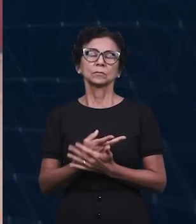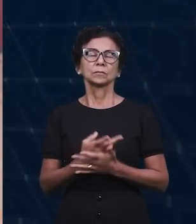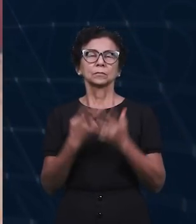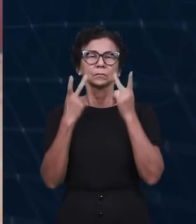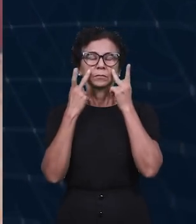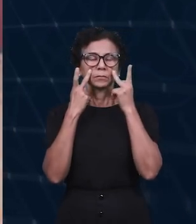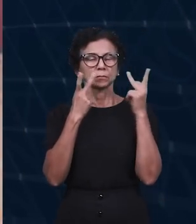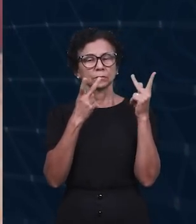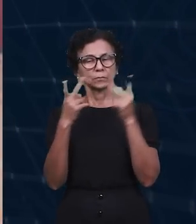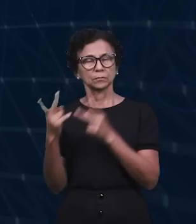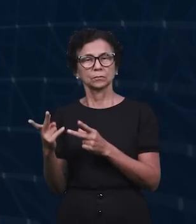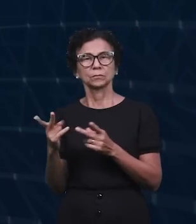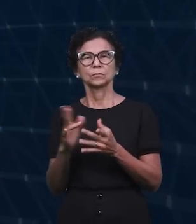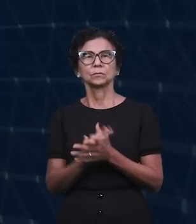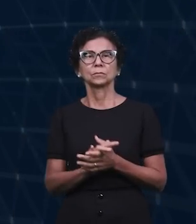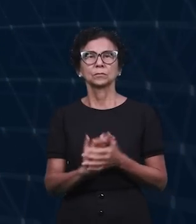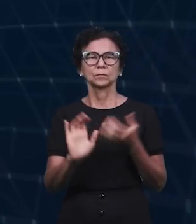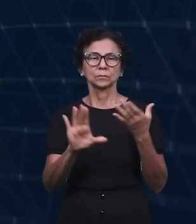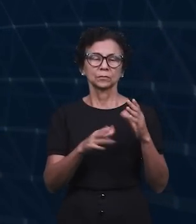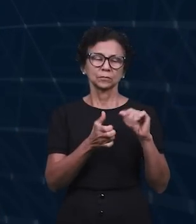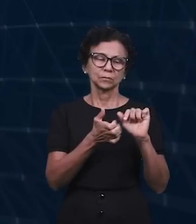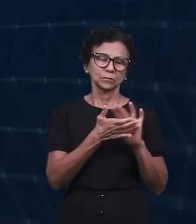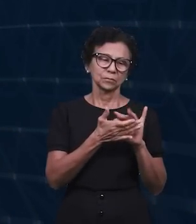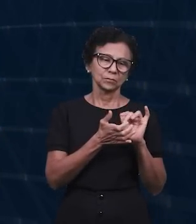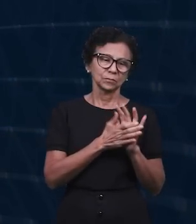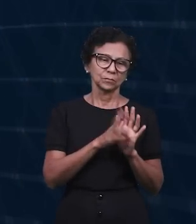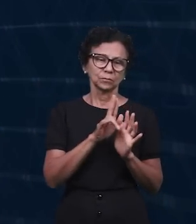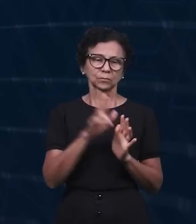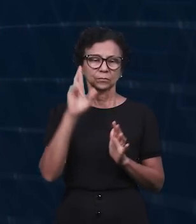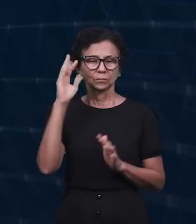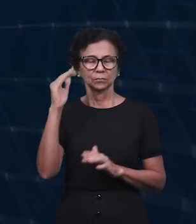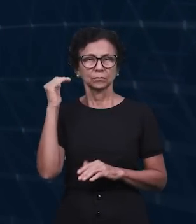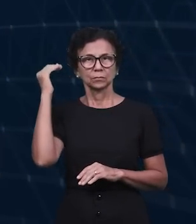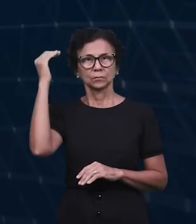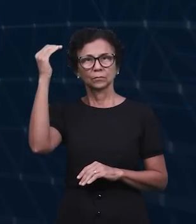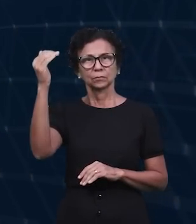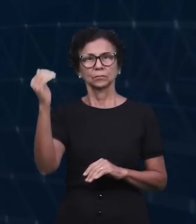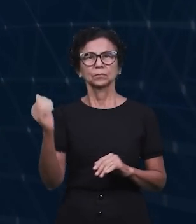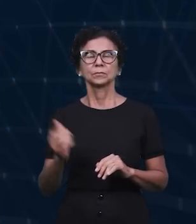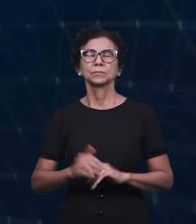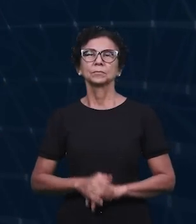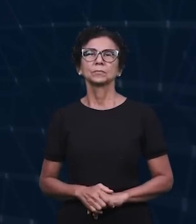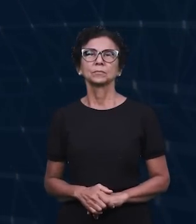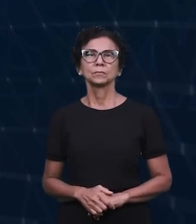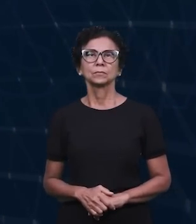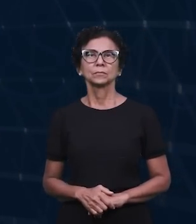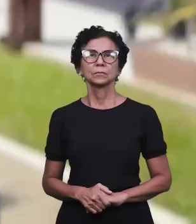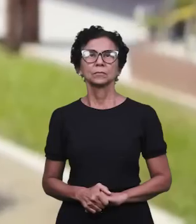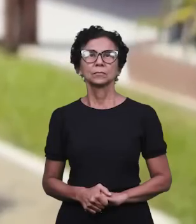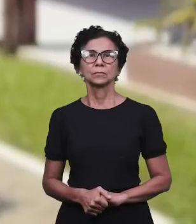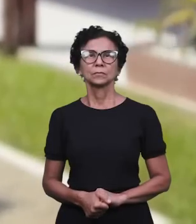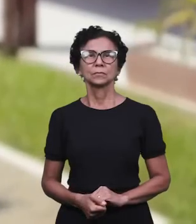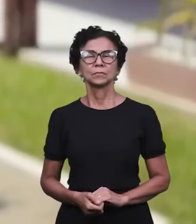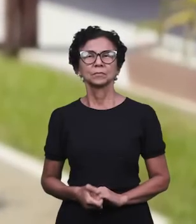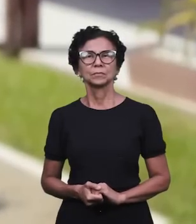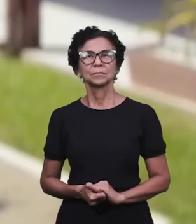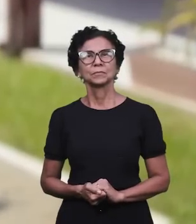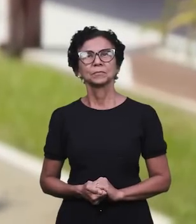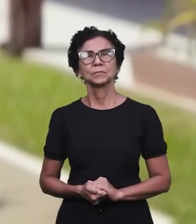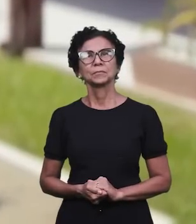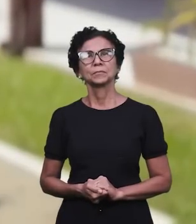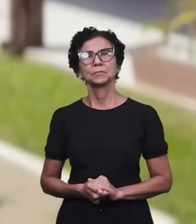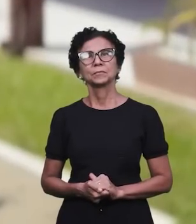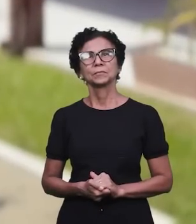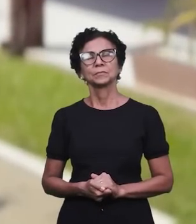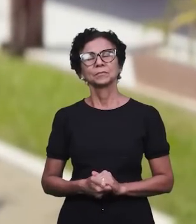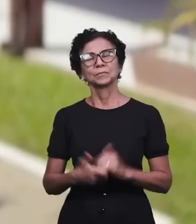realizadas visitas, serenatas e o nome do Senhor foi engrandecido. Glória a Jesus. Bendito seja o nome